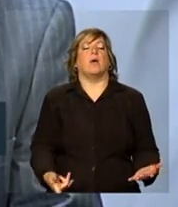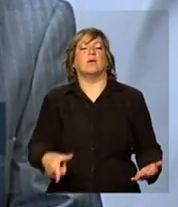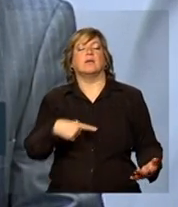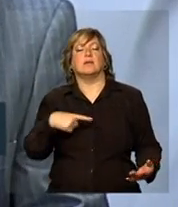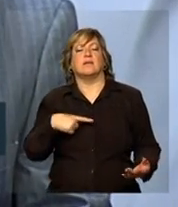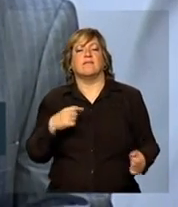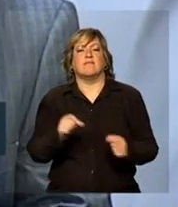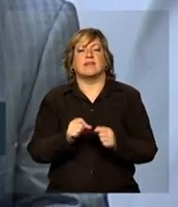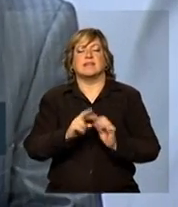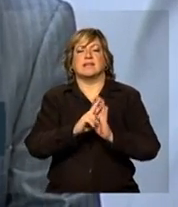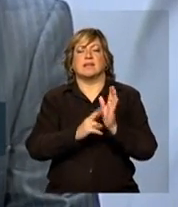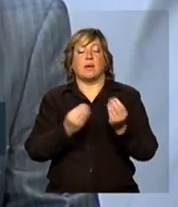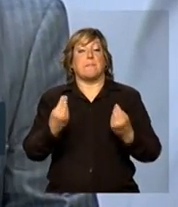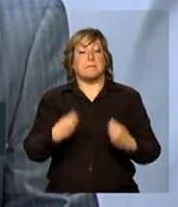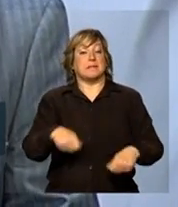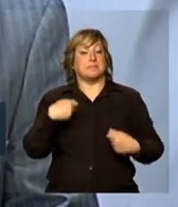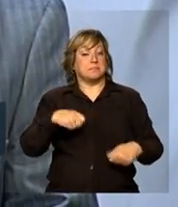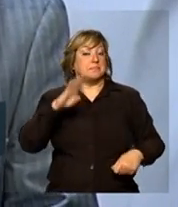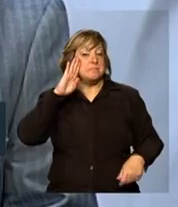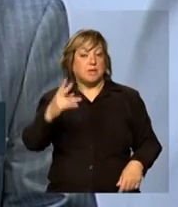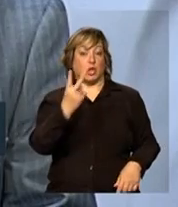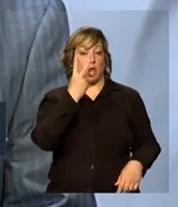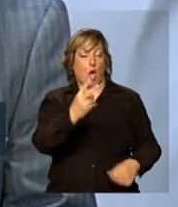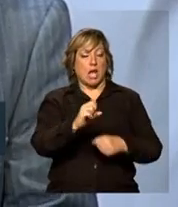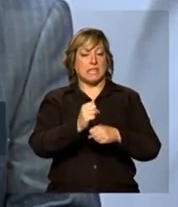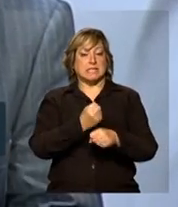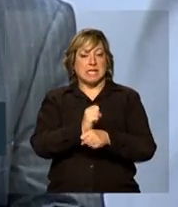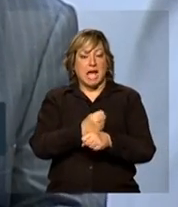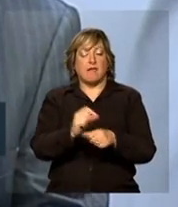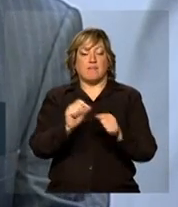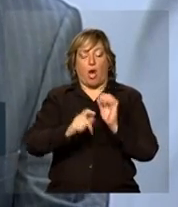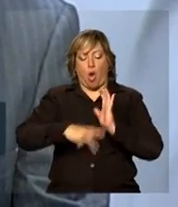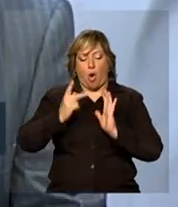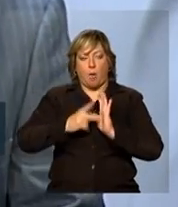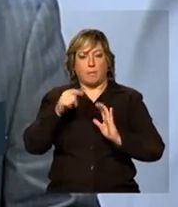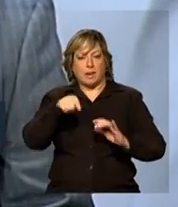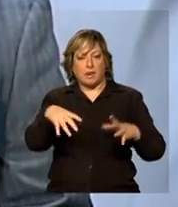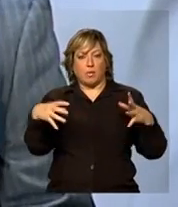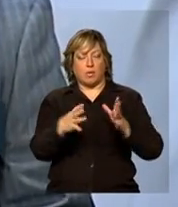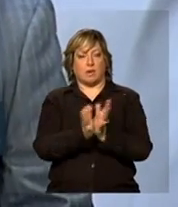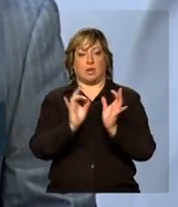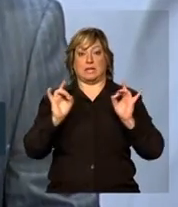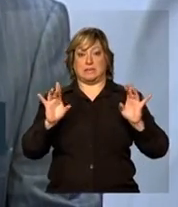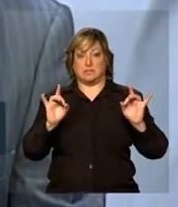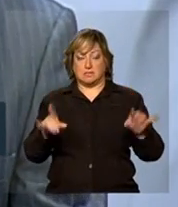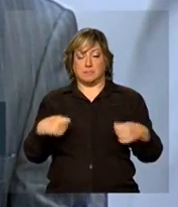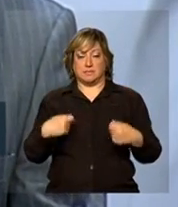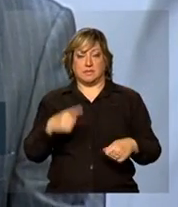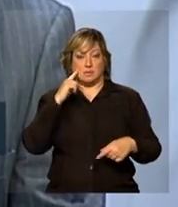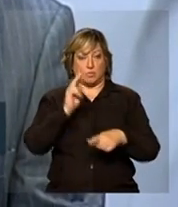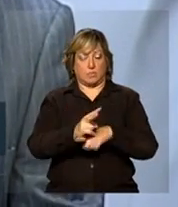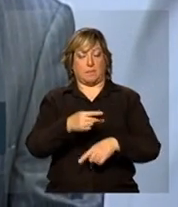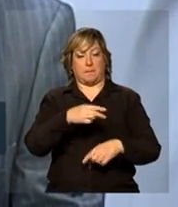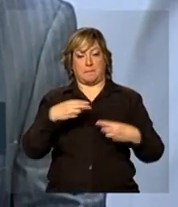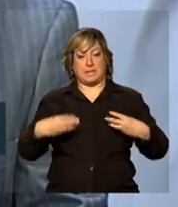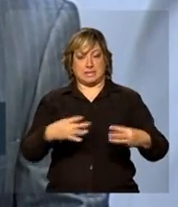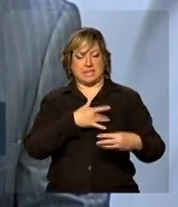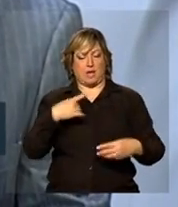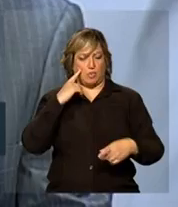tutor? Ele tem que ter pelo menos 2 anos de experiência em transplante naquele órgão, com indicadores de qualidades acompanhados pelo Ministério da